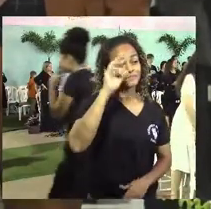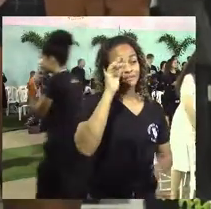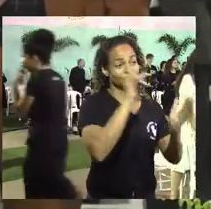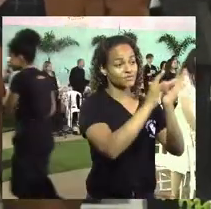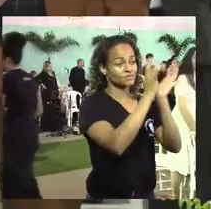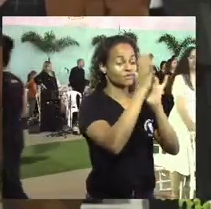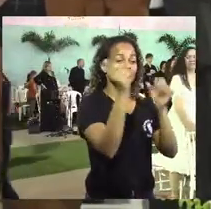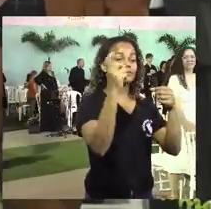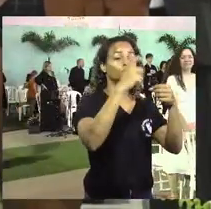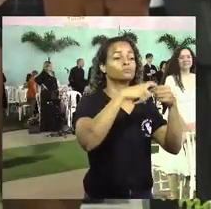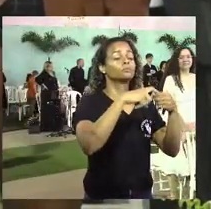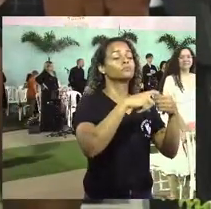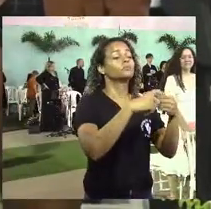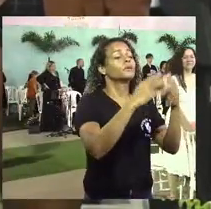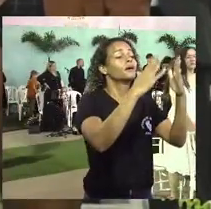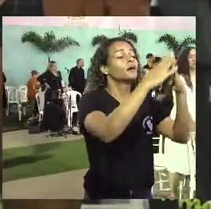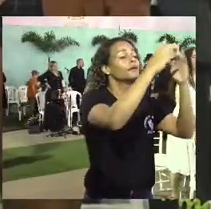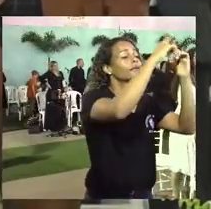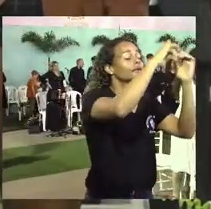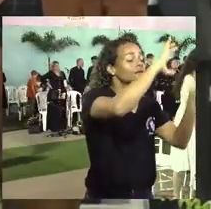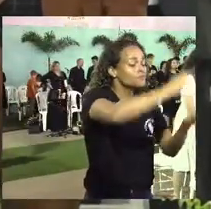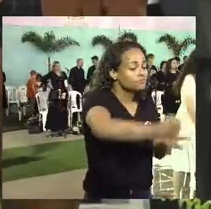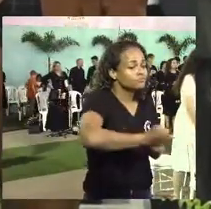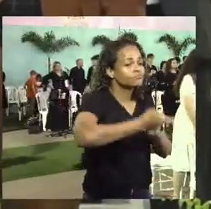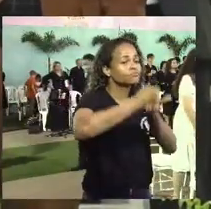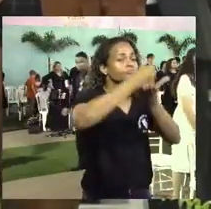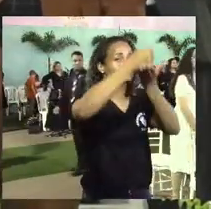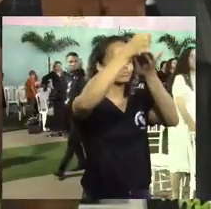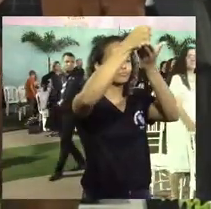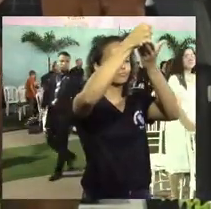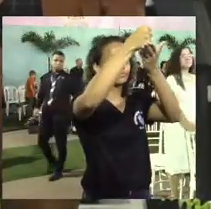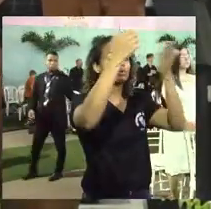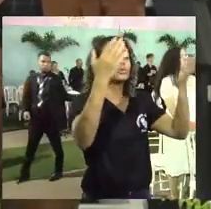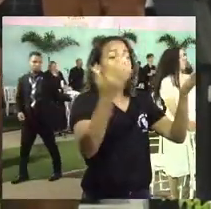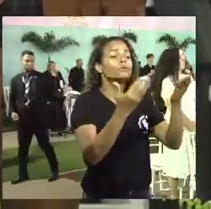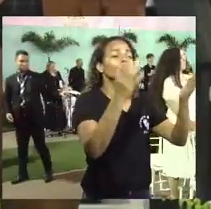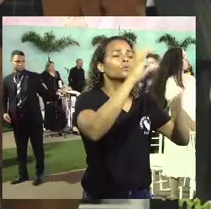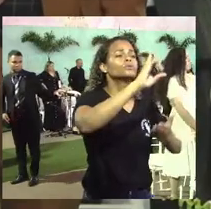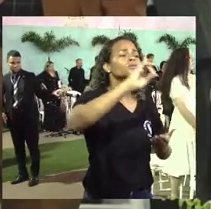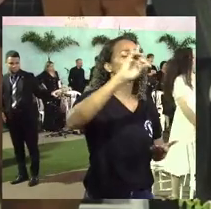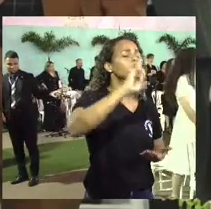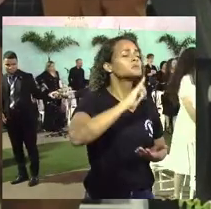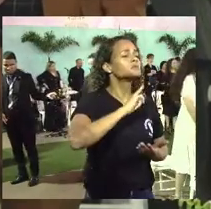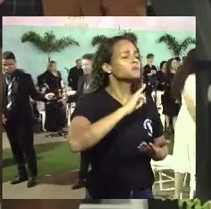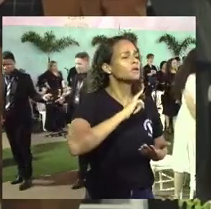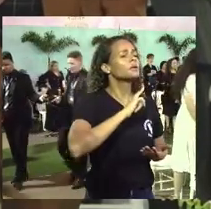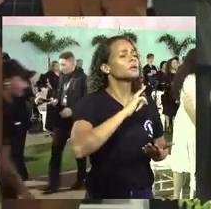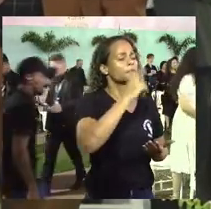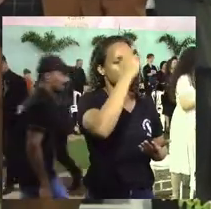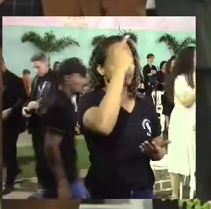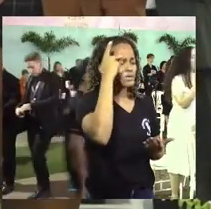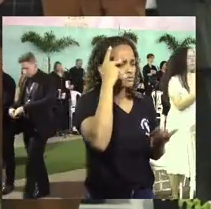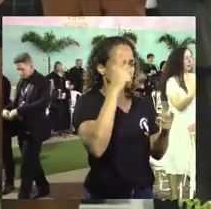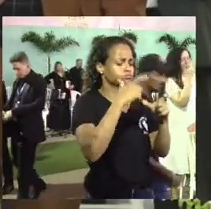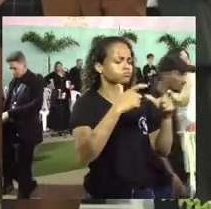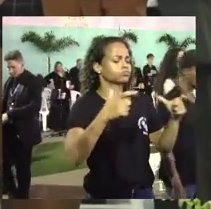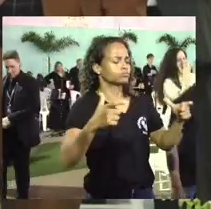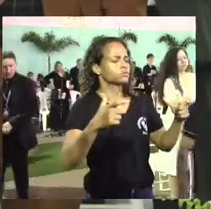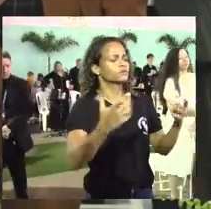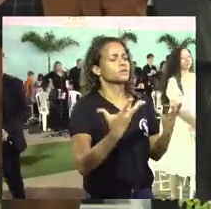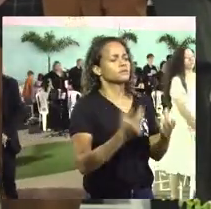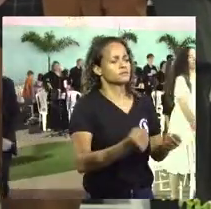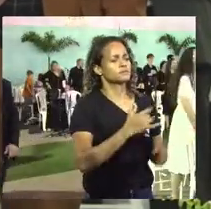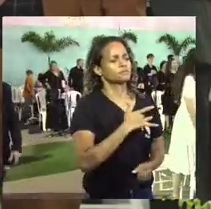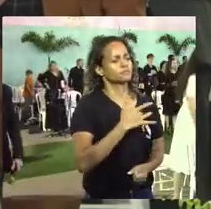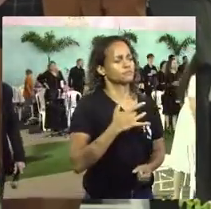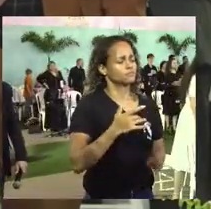está voltando para buscar sua igreja e hoje Deus vai levantar os maiores ganhadores de almas que essa terra já viu Deus